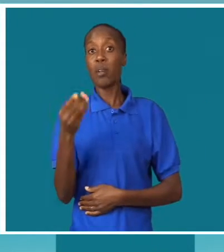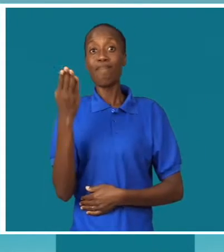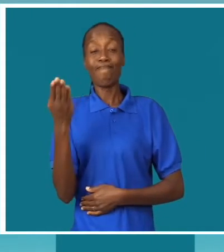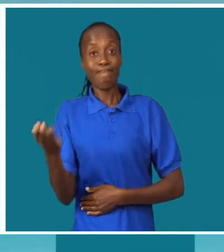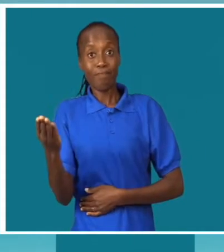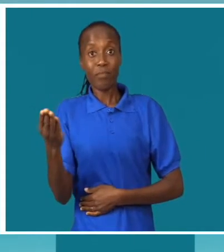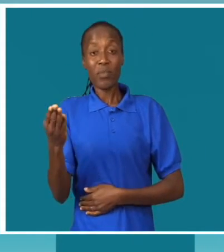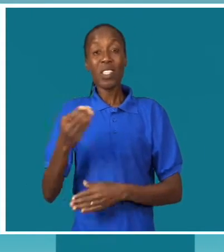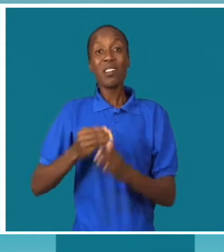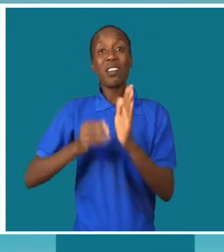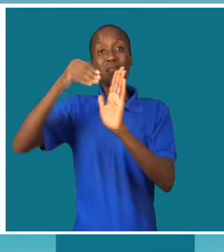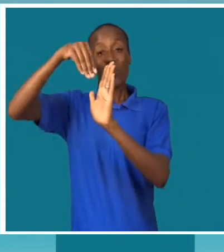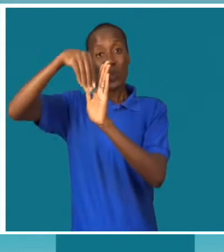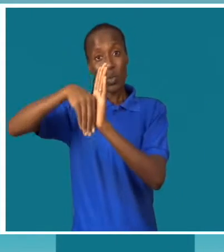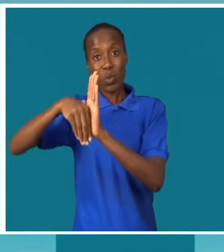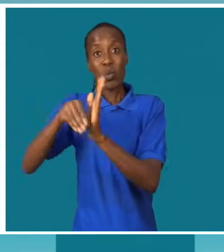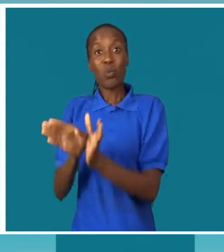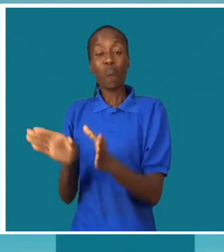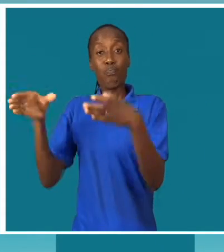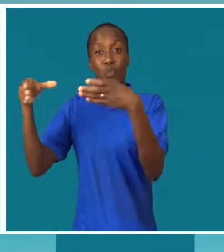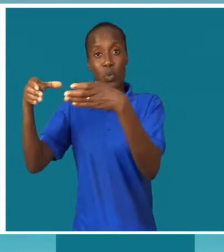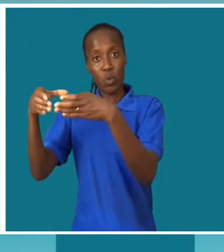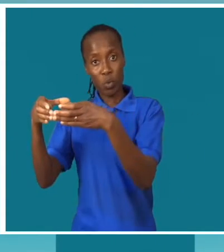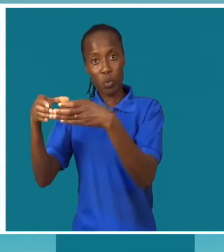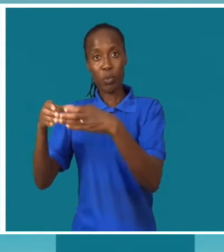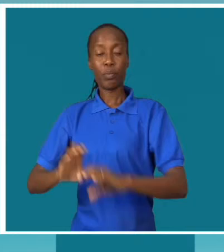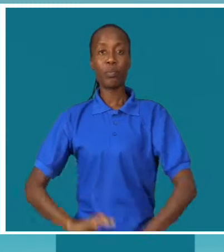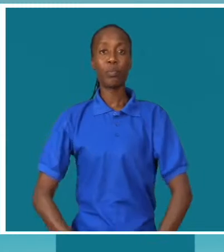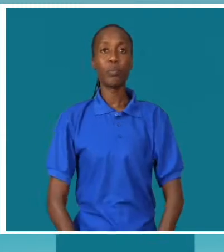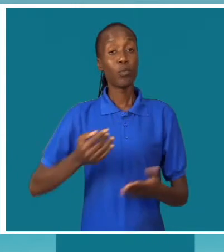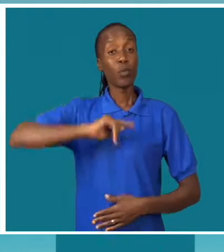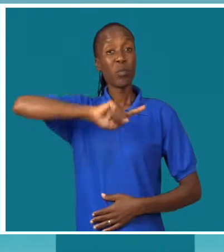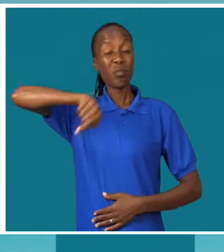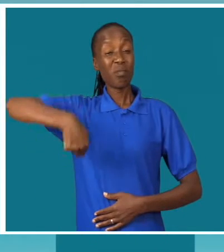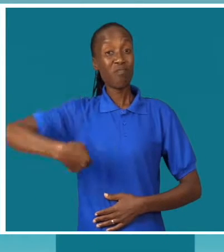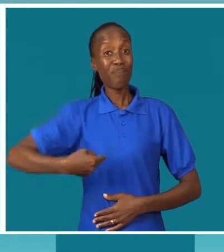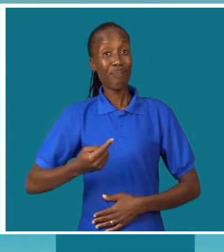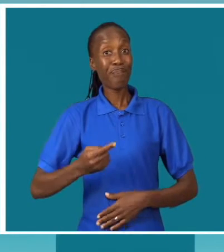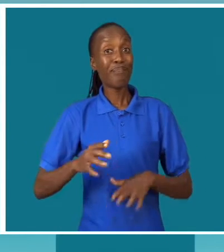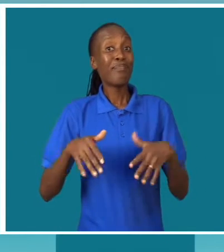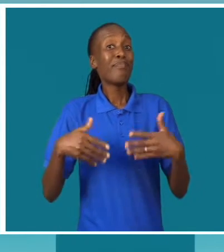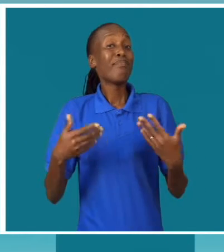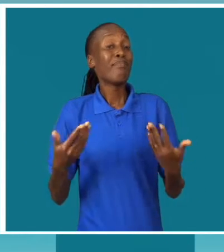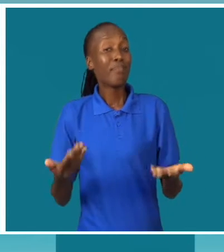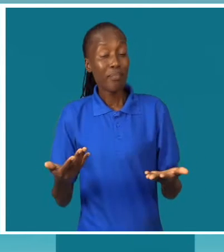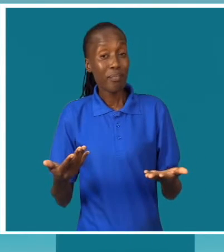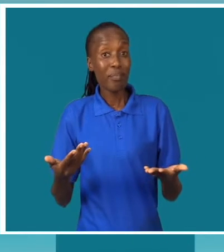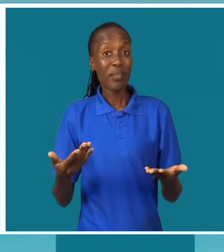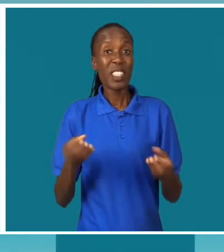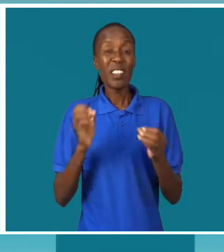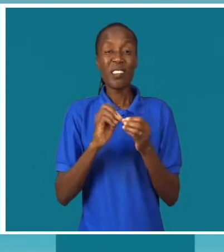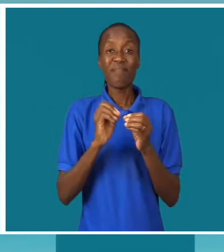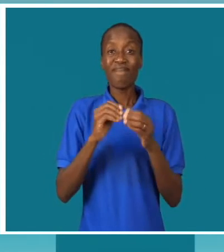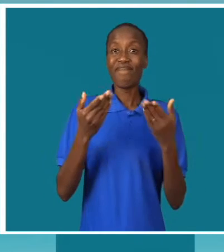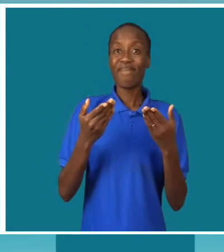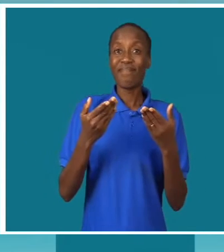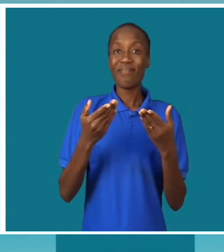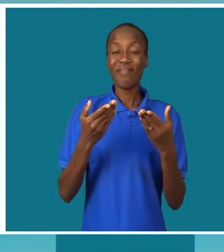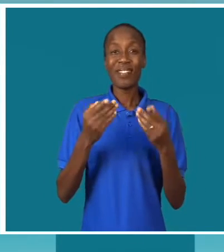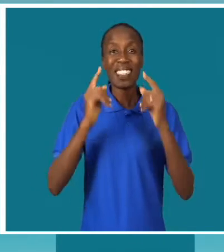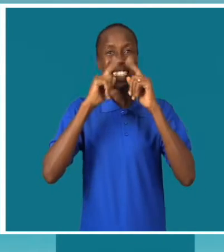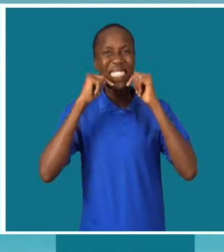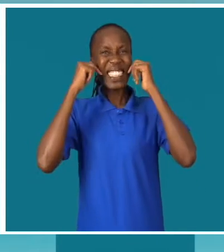outra será composto pelas equipas da zona sul. Nós todos não estamos a